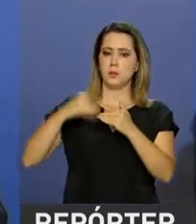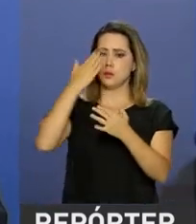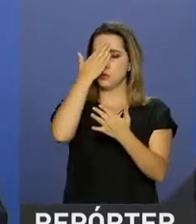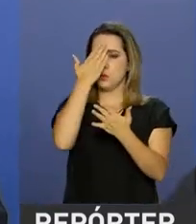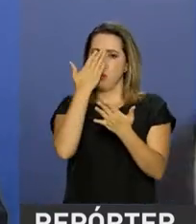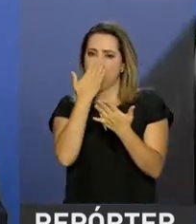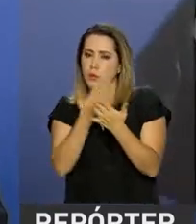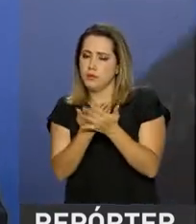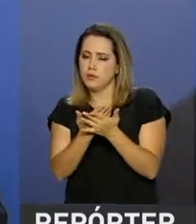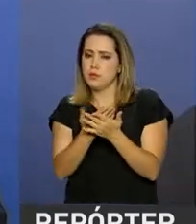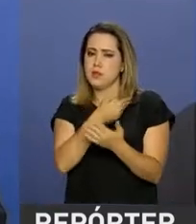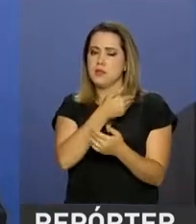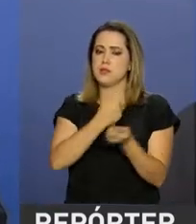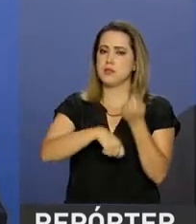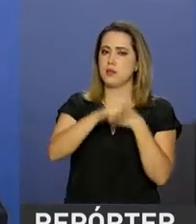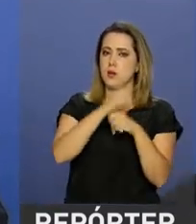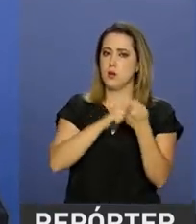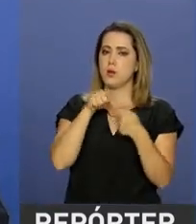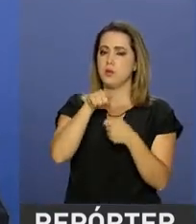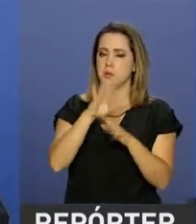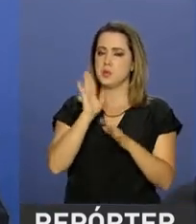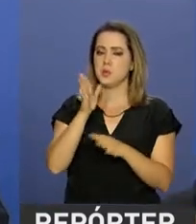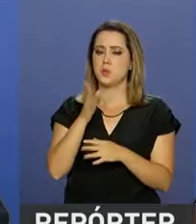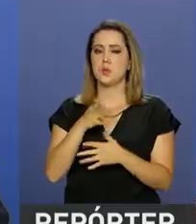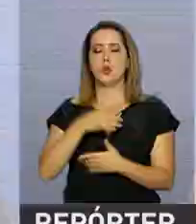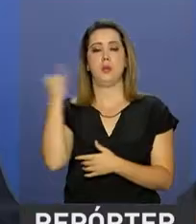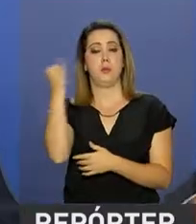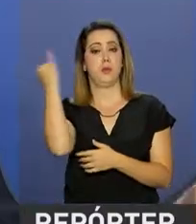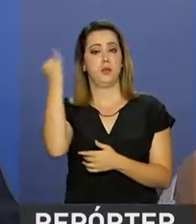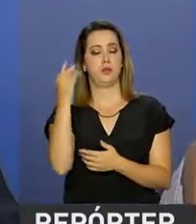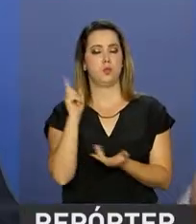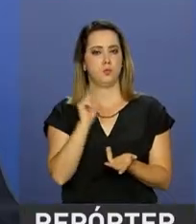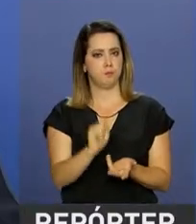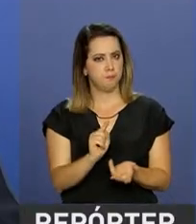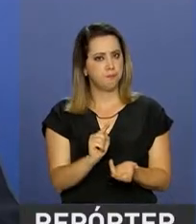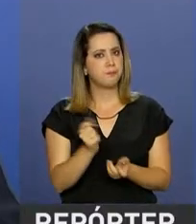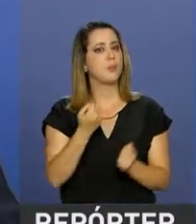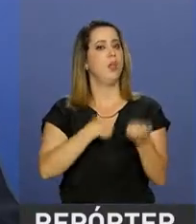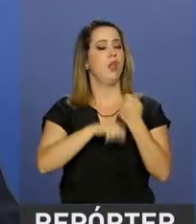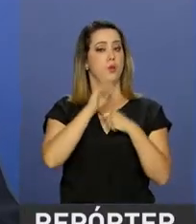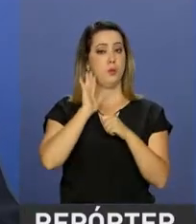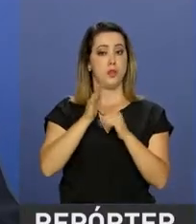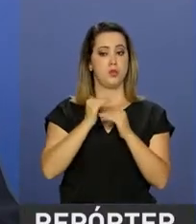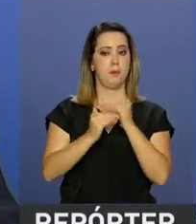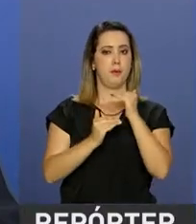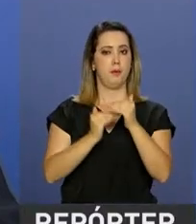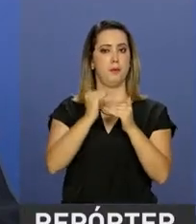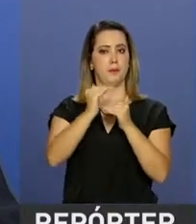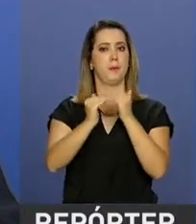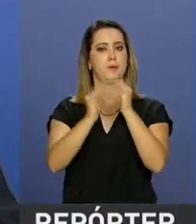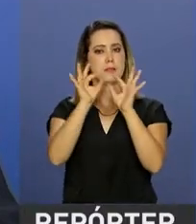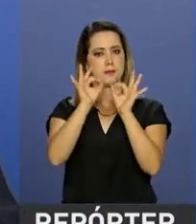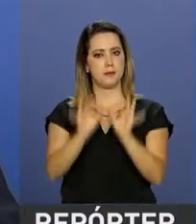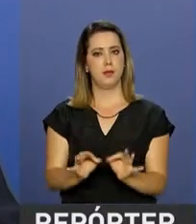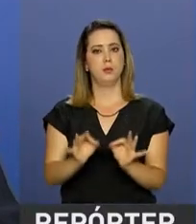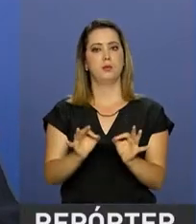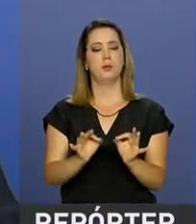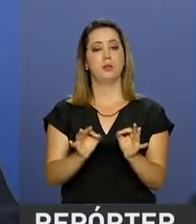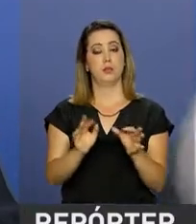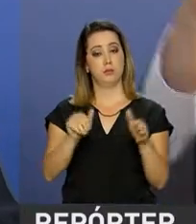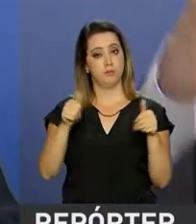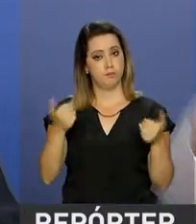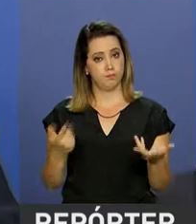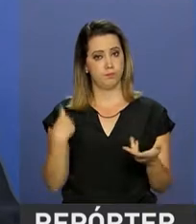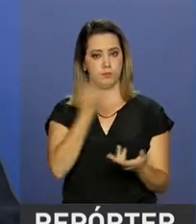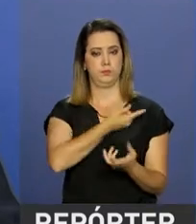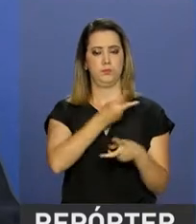economia. E isso já foi um fator da maior importância. A economia já está crescendo em base sólida e, portanto, a